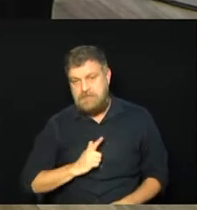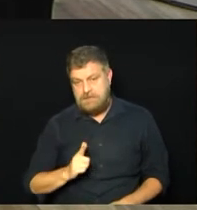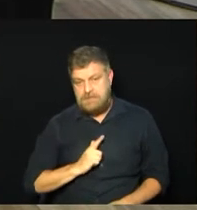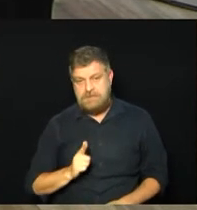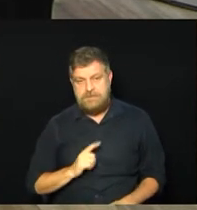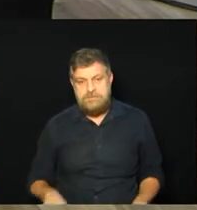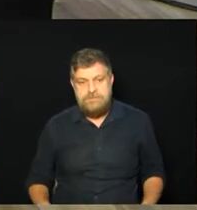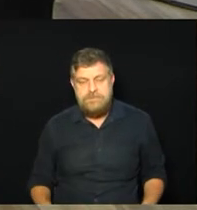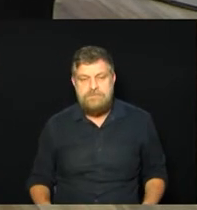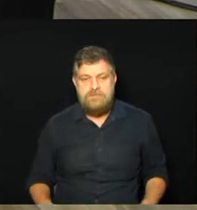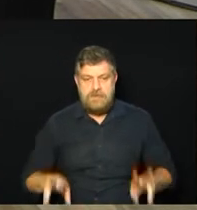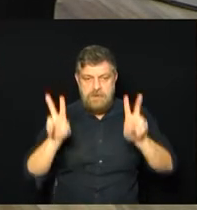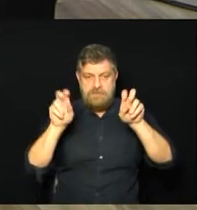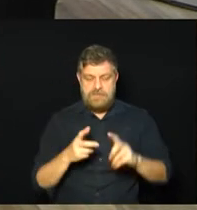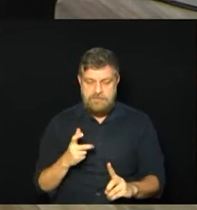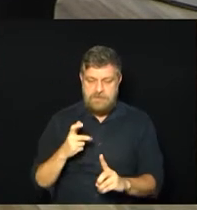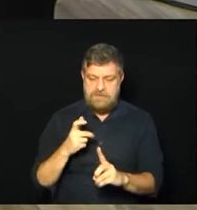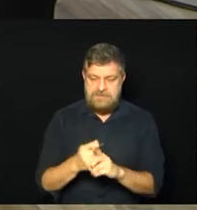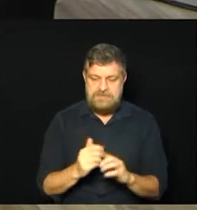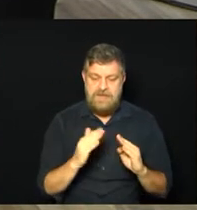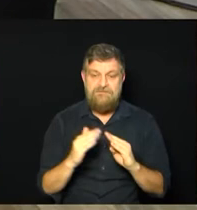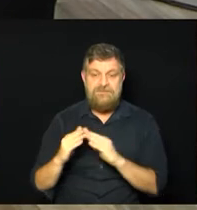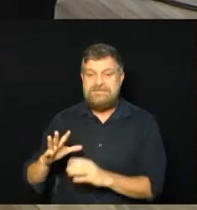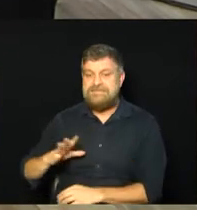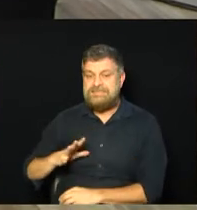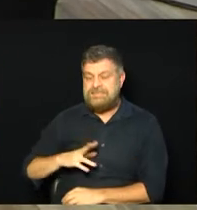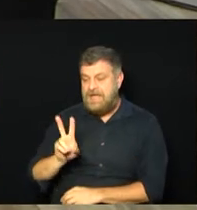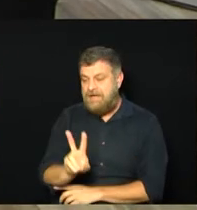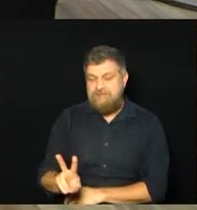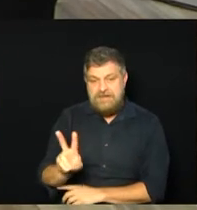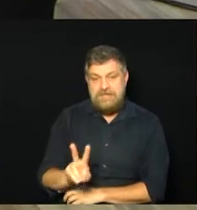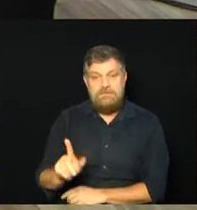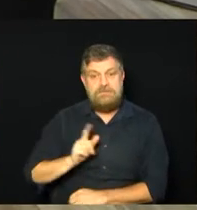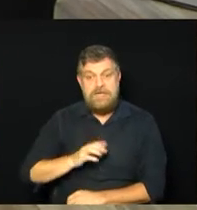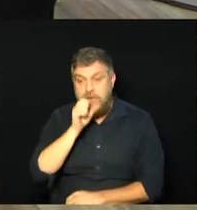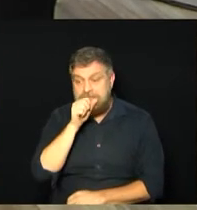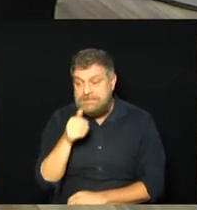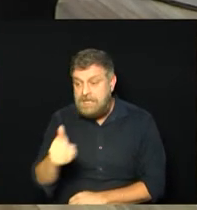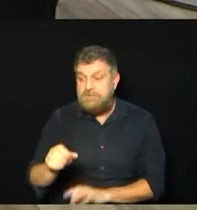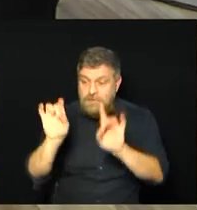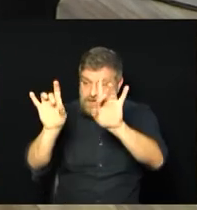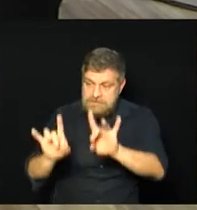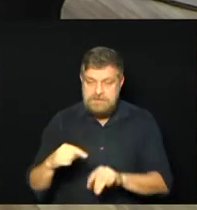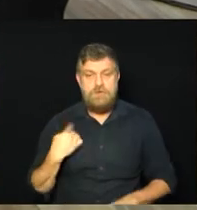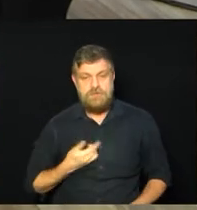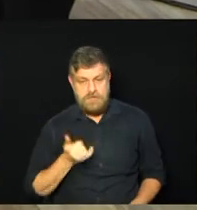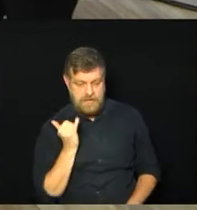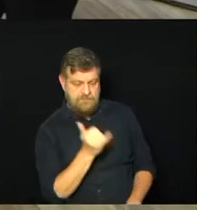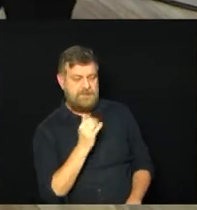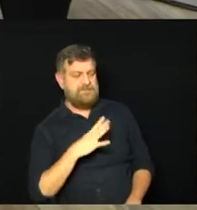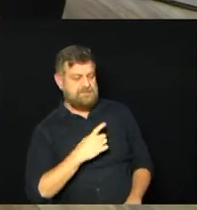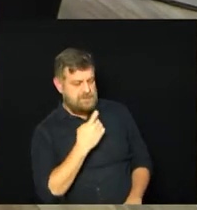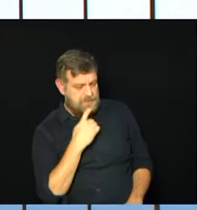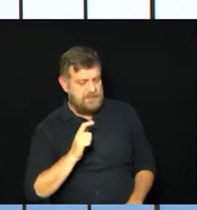vacina.campinas.sp.gov.br. Por falar em vacinação, cidade vizinha aqui de Campinas, Valinhos, tem um sábado especial vindo por aí. A gente já falou aqui de Campinas, que tem